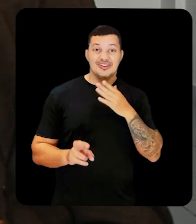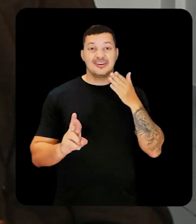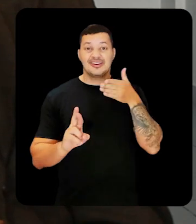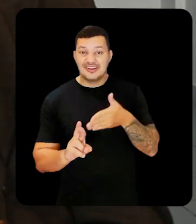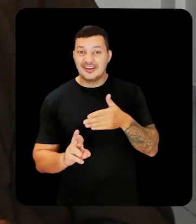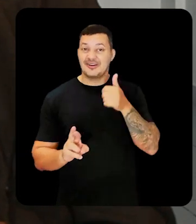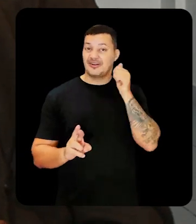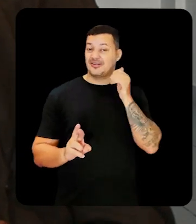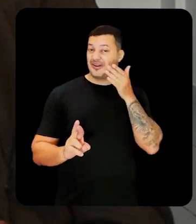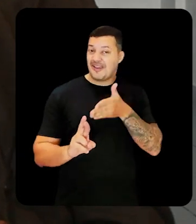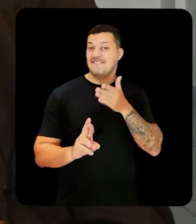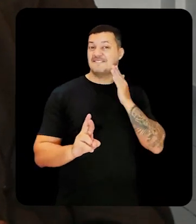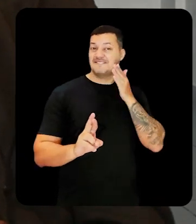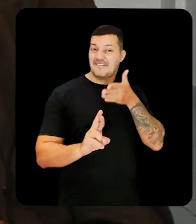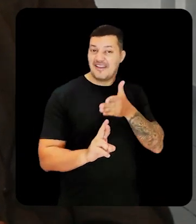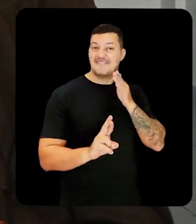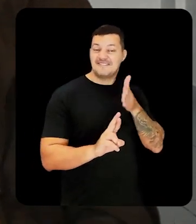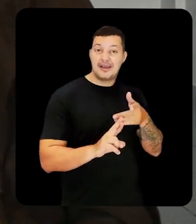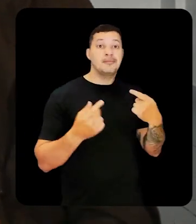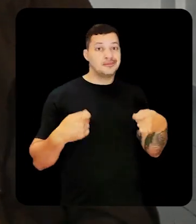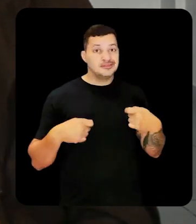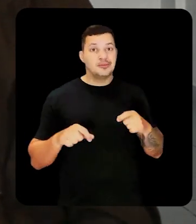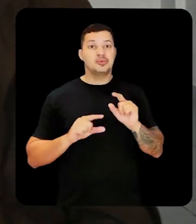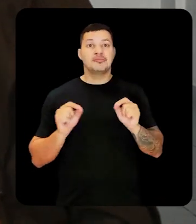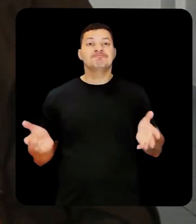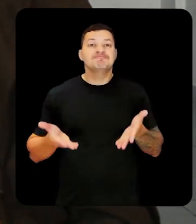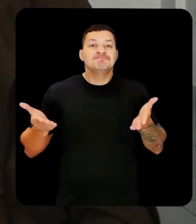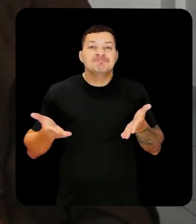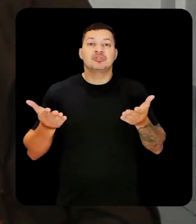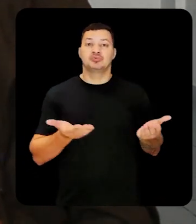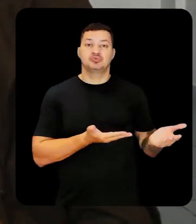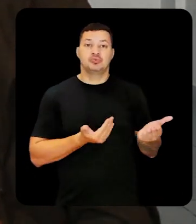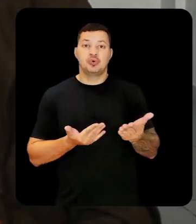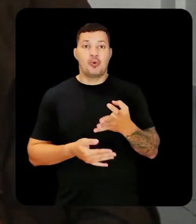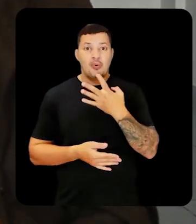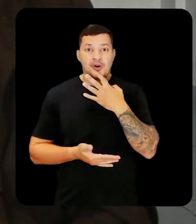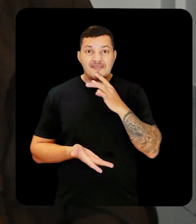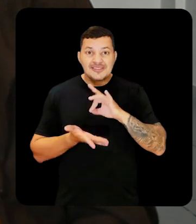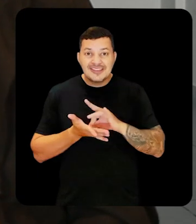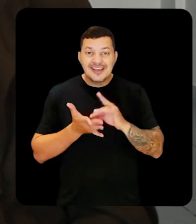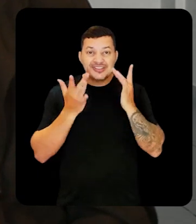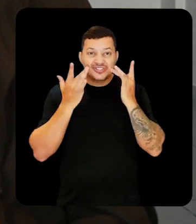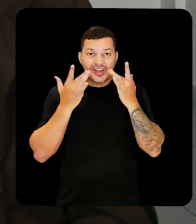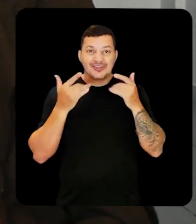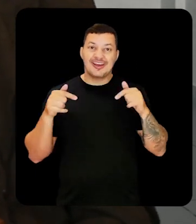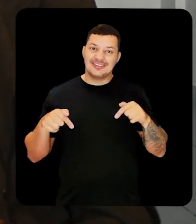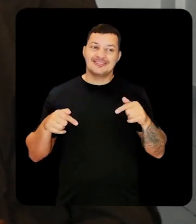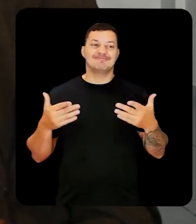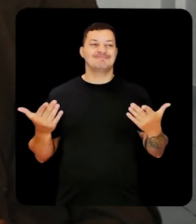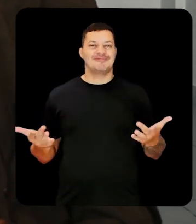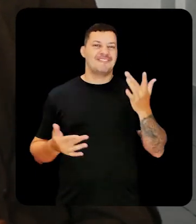é uma referência, e a gente precisa de referências. Fazer com que esses jovens de hoje conheçam as pessoas que fazem teatro aqui,